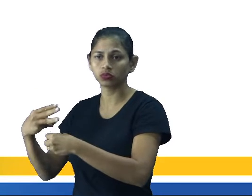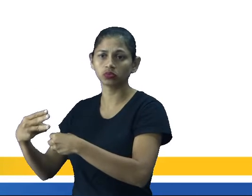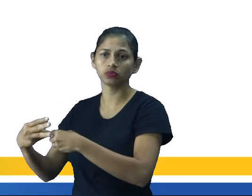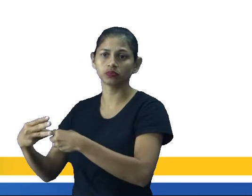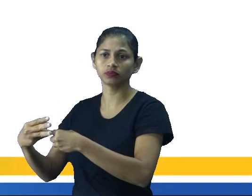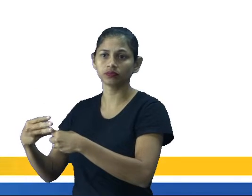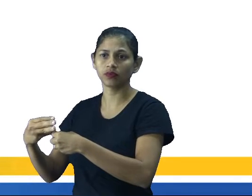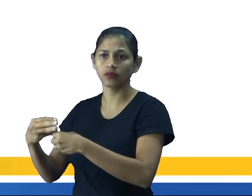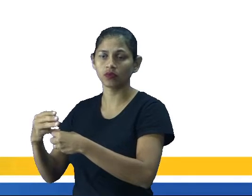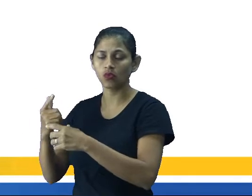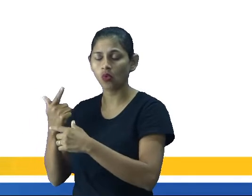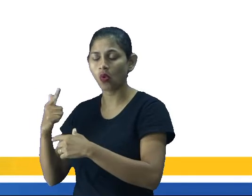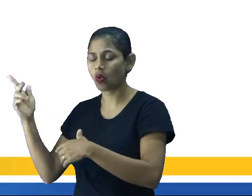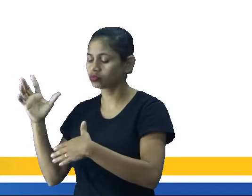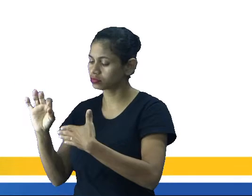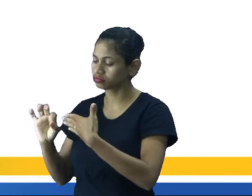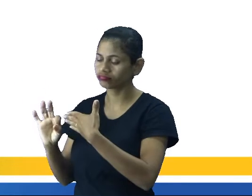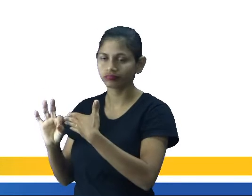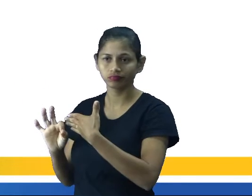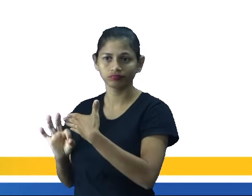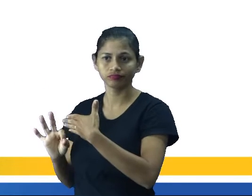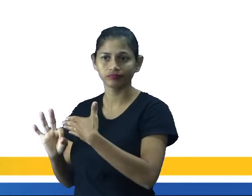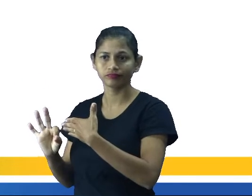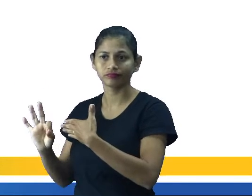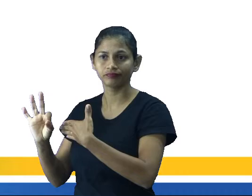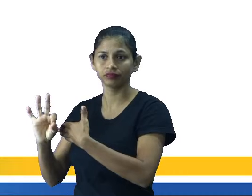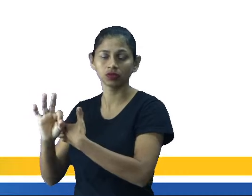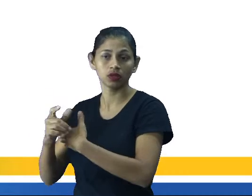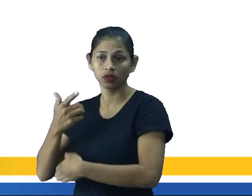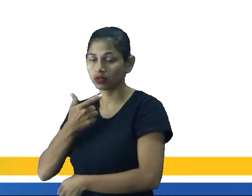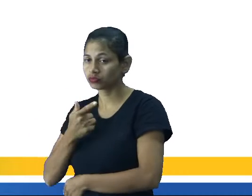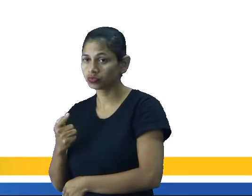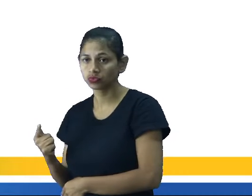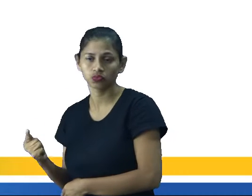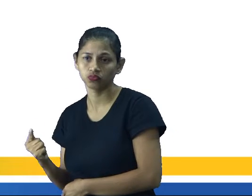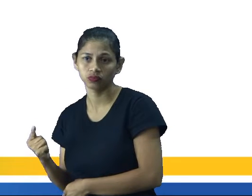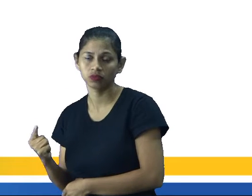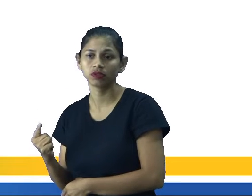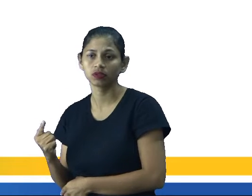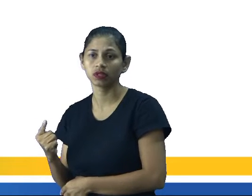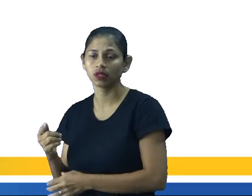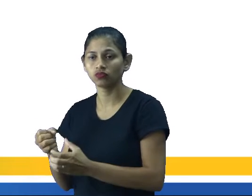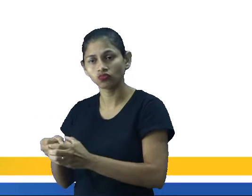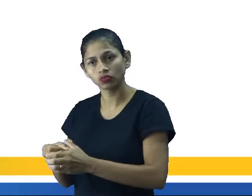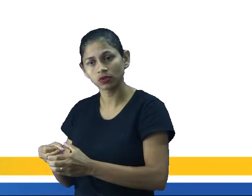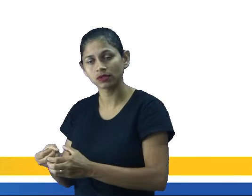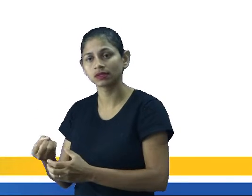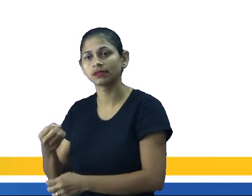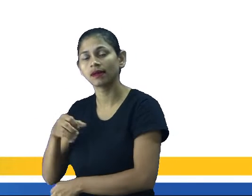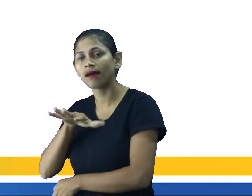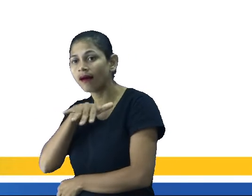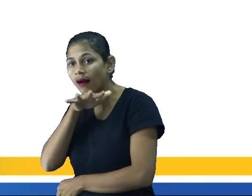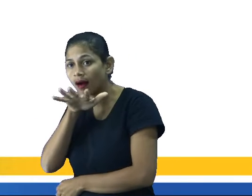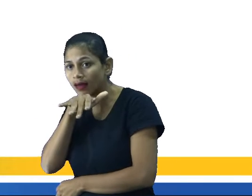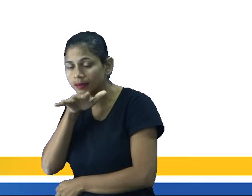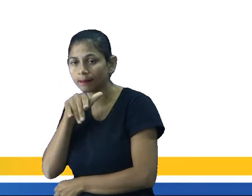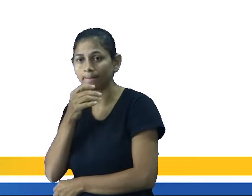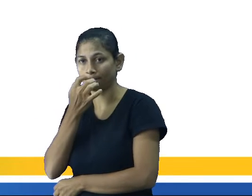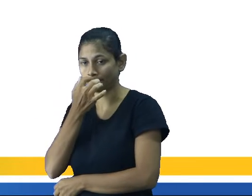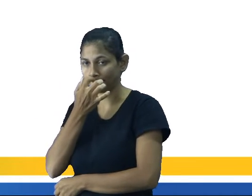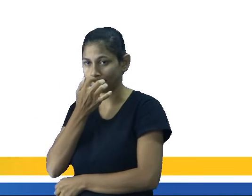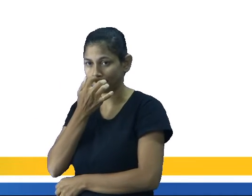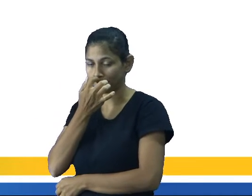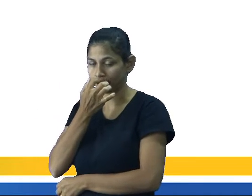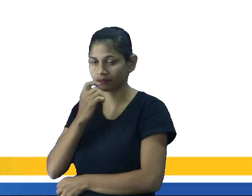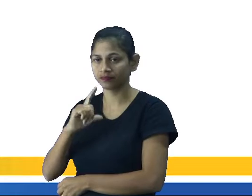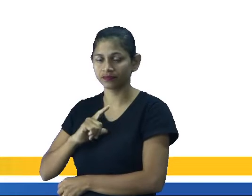vai ter também outras estruturas que não tem numa célula animal. Por exemplo, ela vai ter vacúolos, que servem para poder